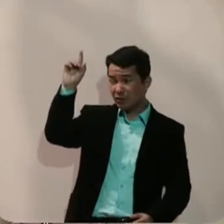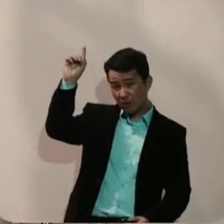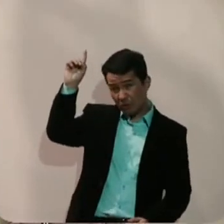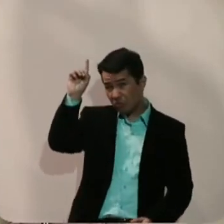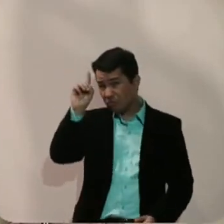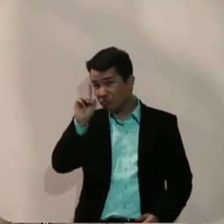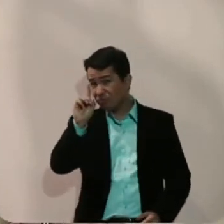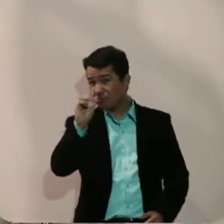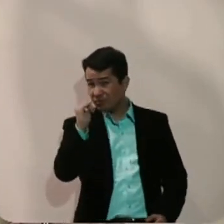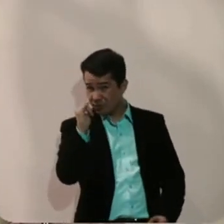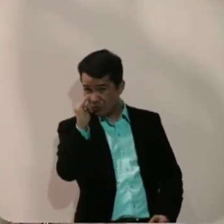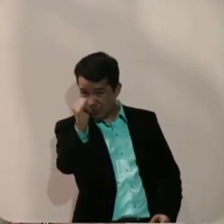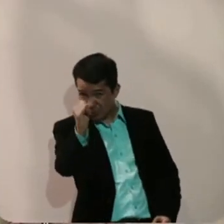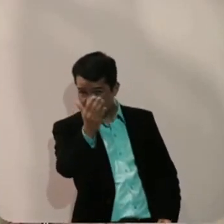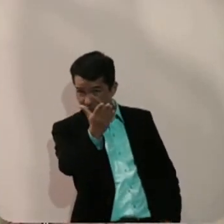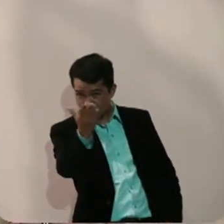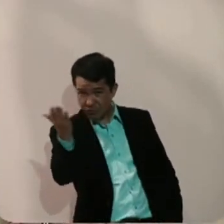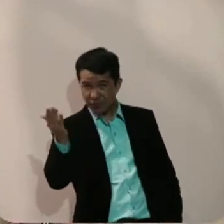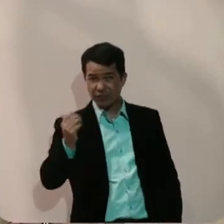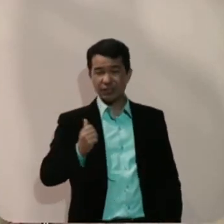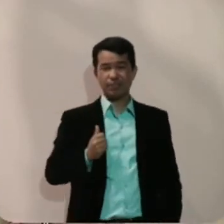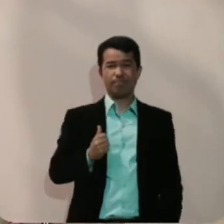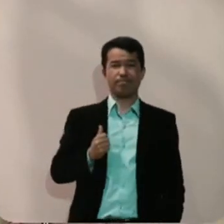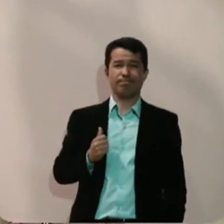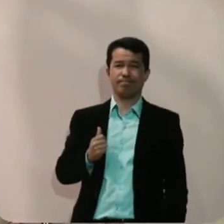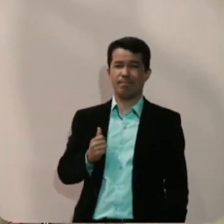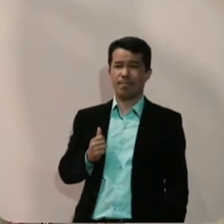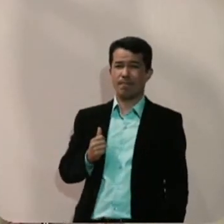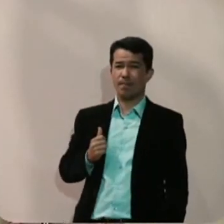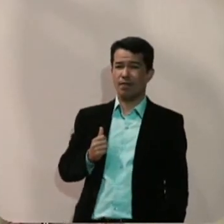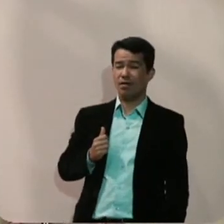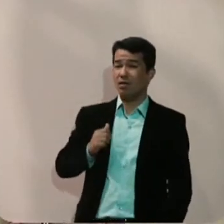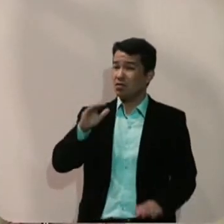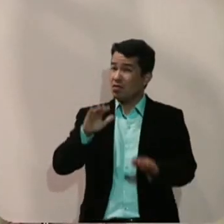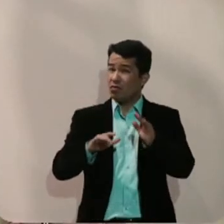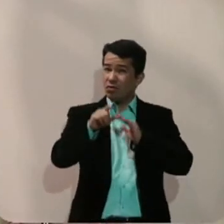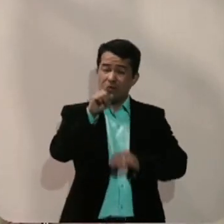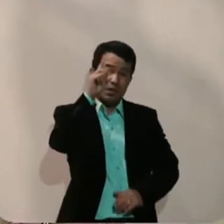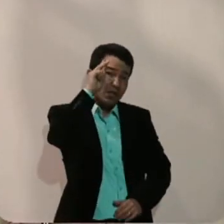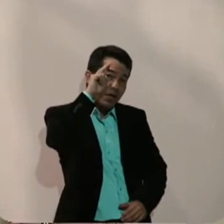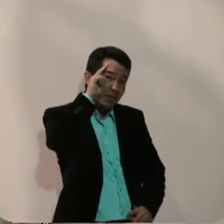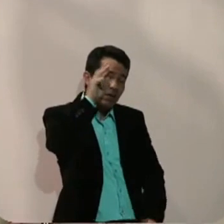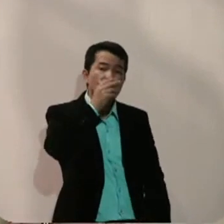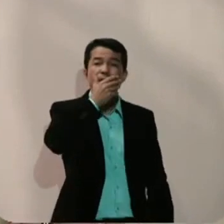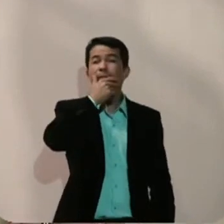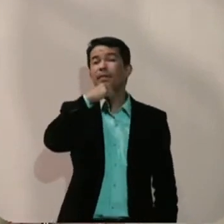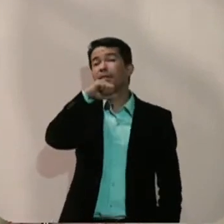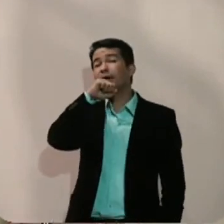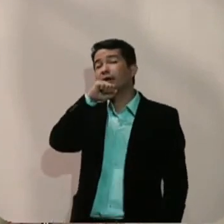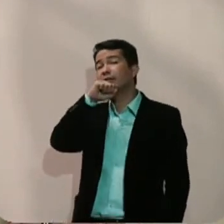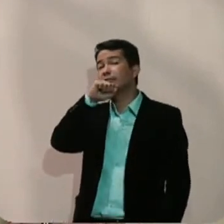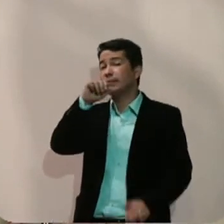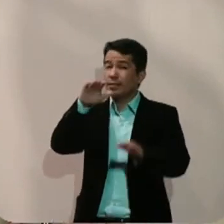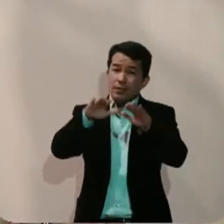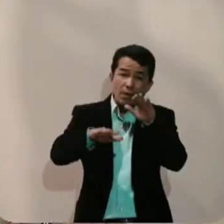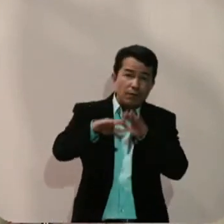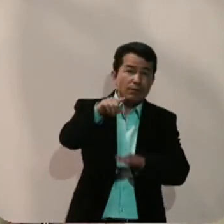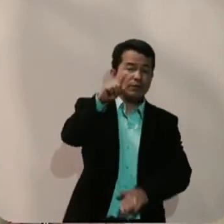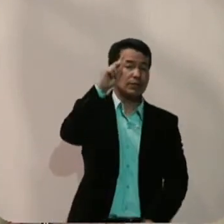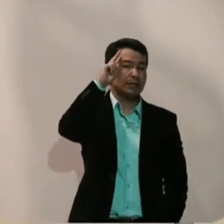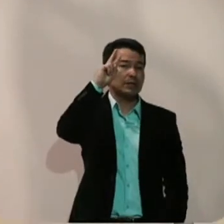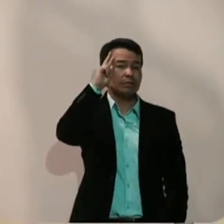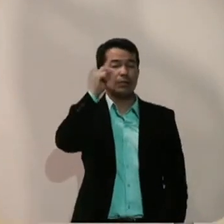olha, lembra da palavra que você ouviu do seu pai e da sua mãe, lembra daquela palavra e volta